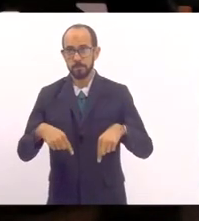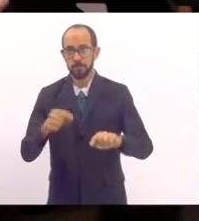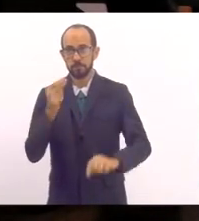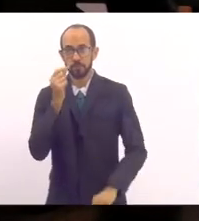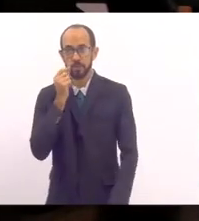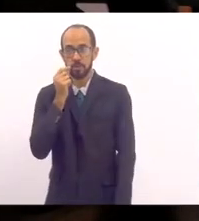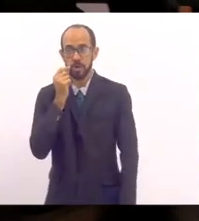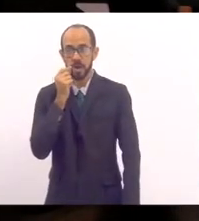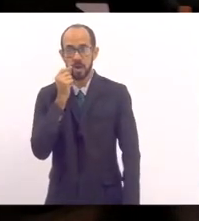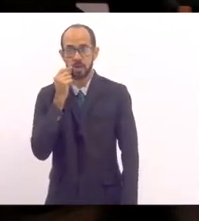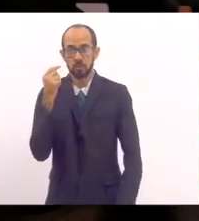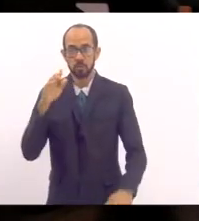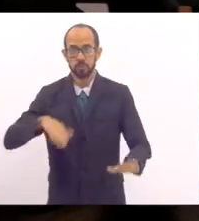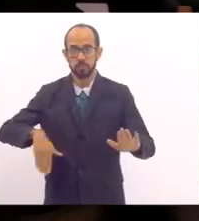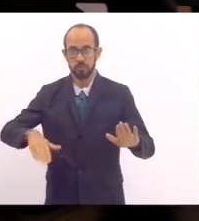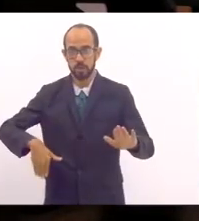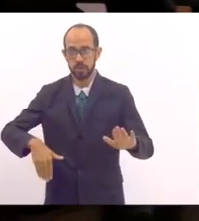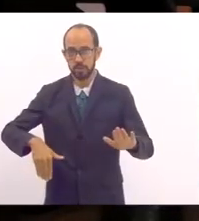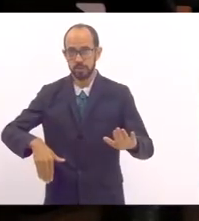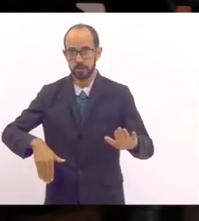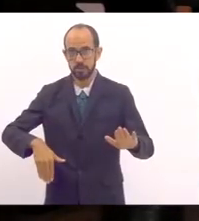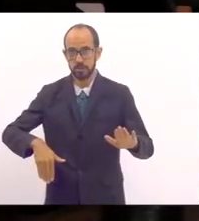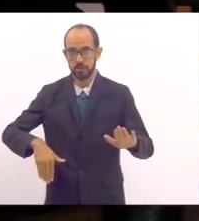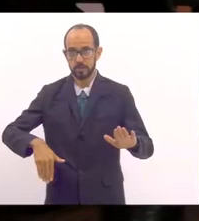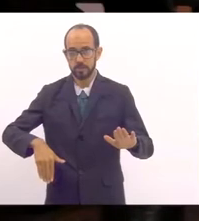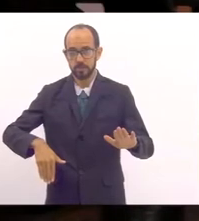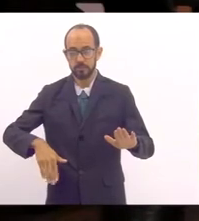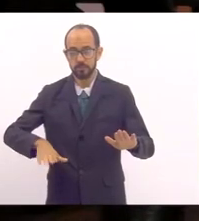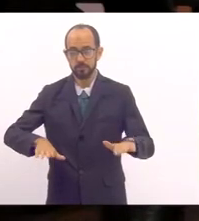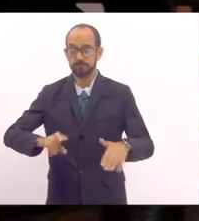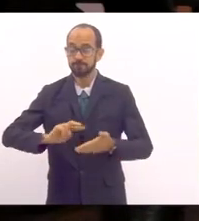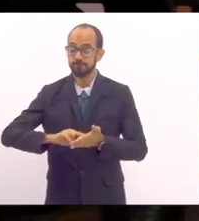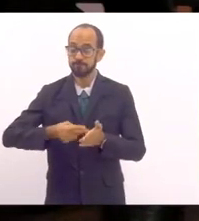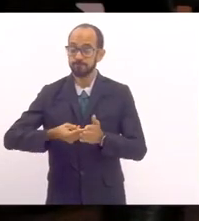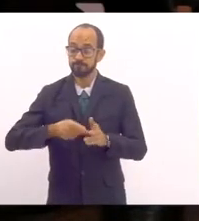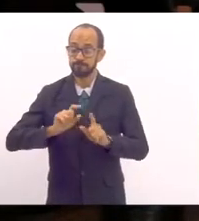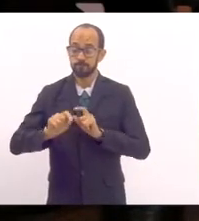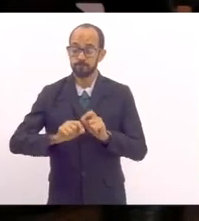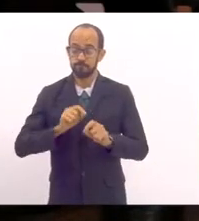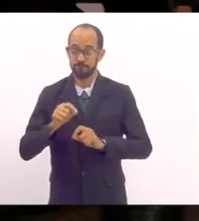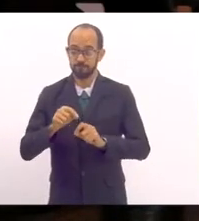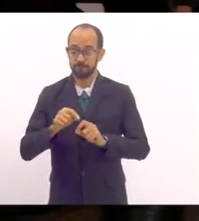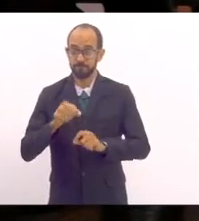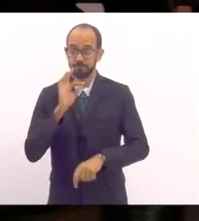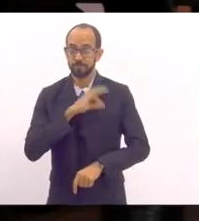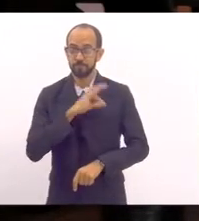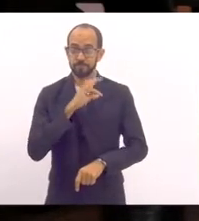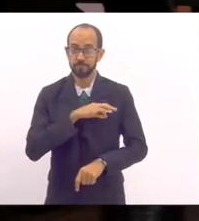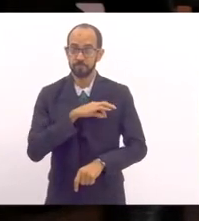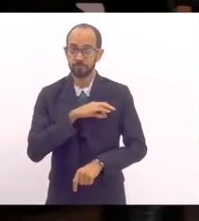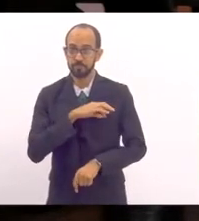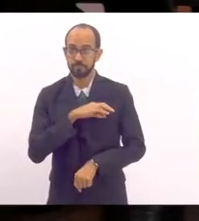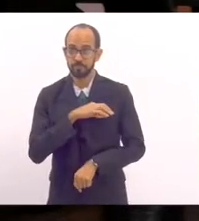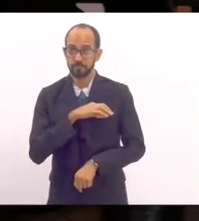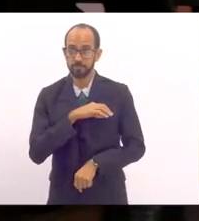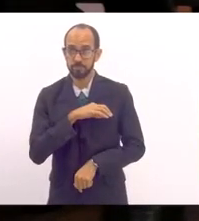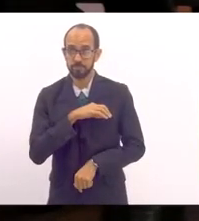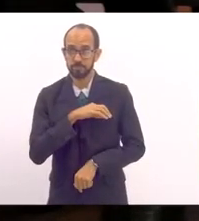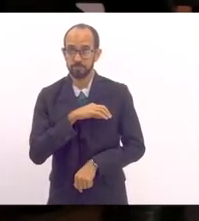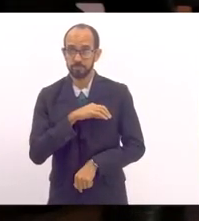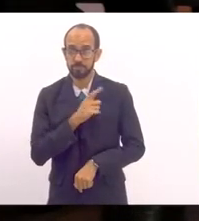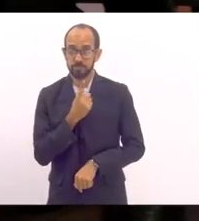de praia. Ou seja, olha o ponto que nós chegamos. A remuneração da